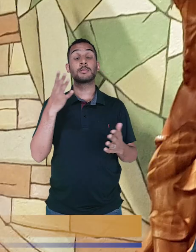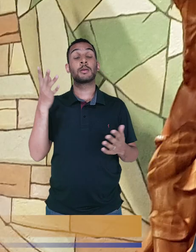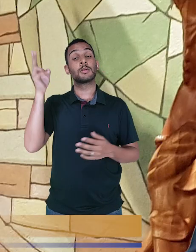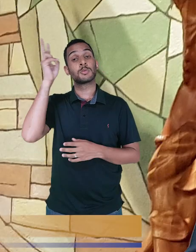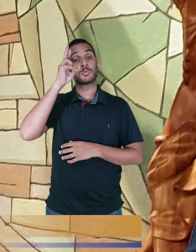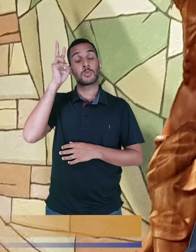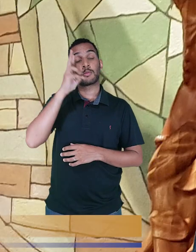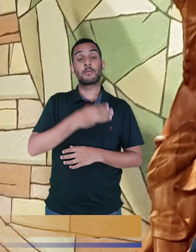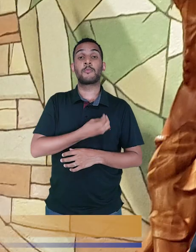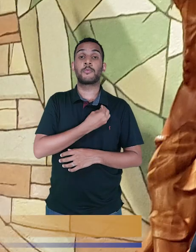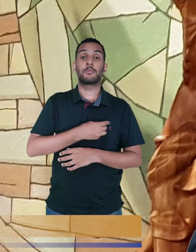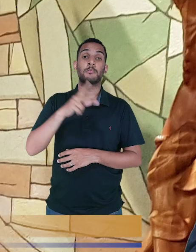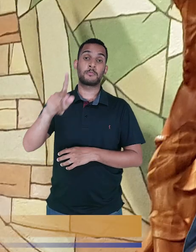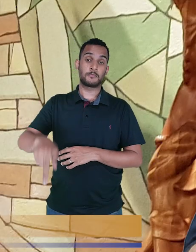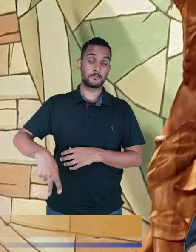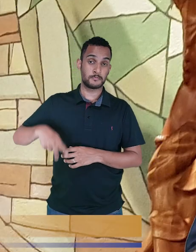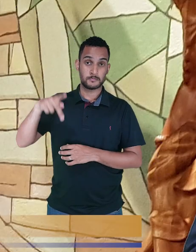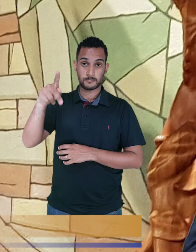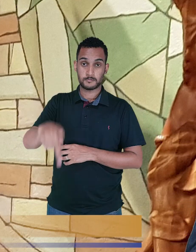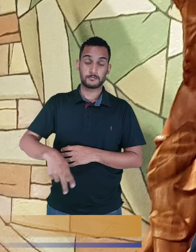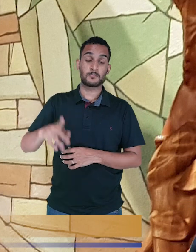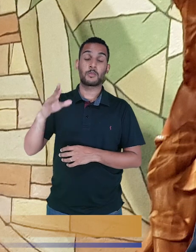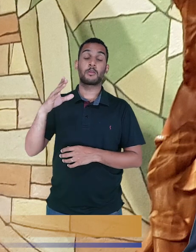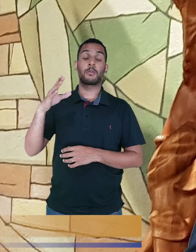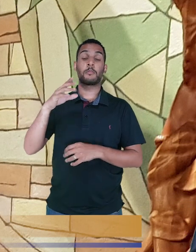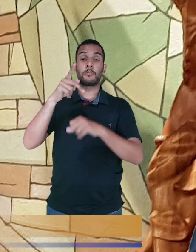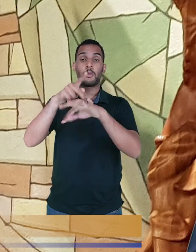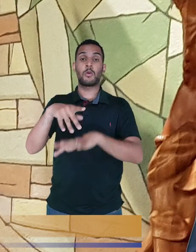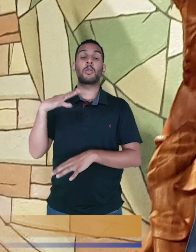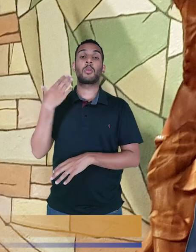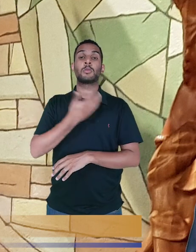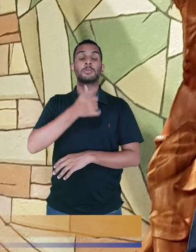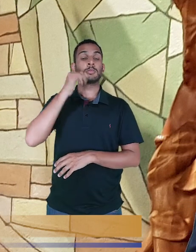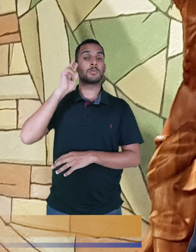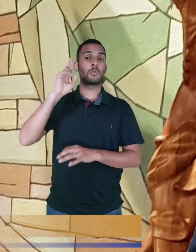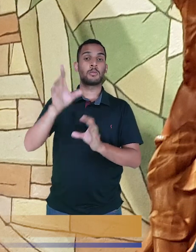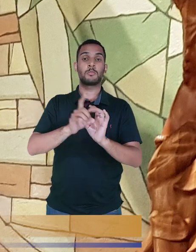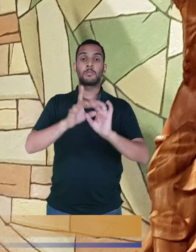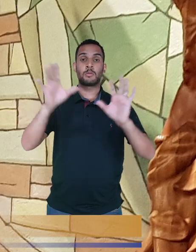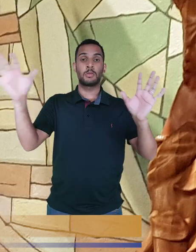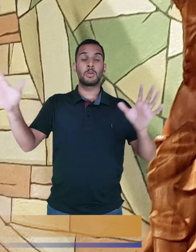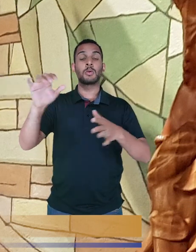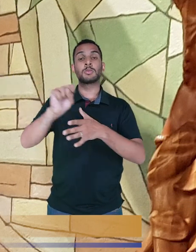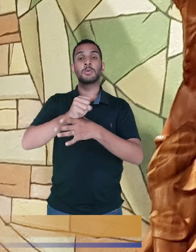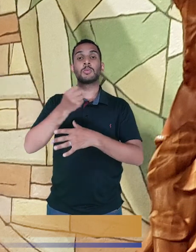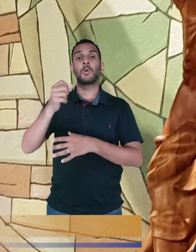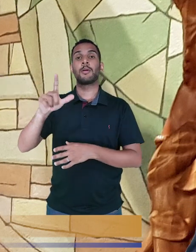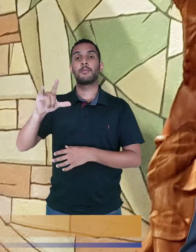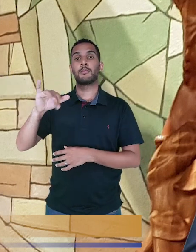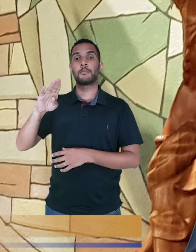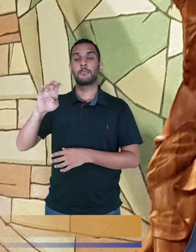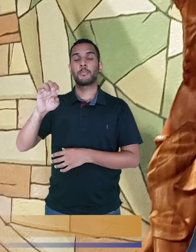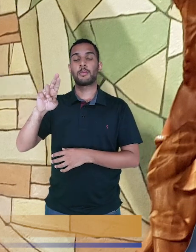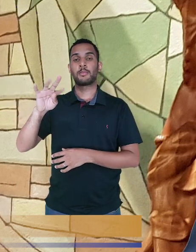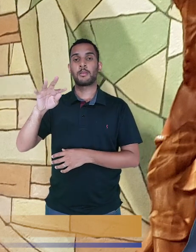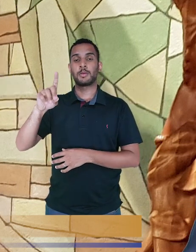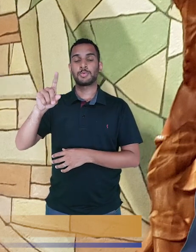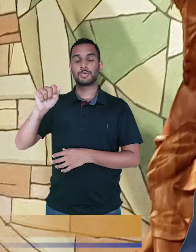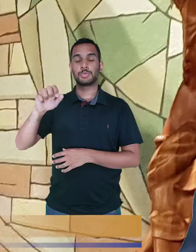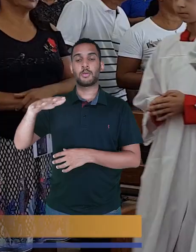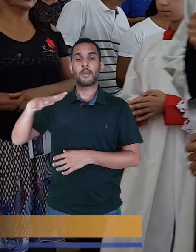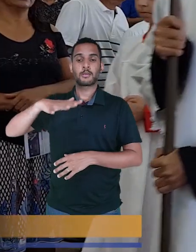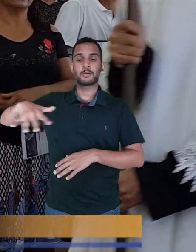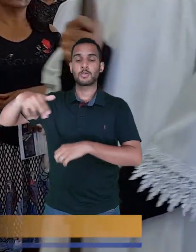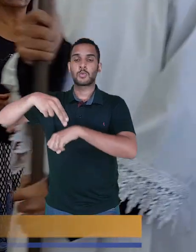Conheça um pouco da história e da vida pastoral da paróquia Nossa Senhora da Libertação do Jardim Liberdade, região noroeste de